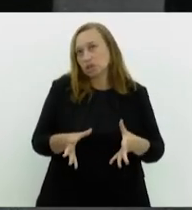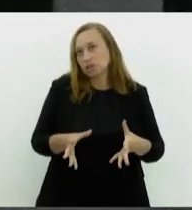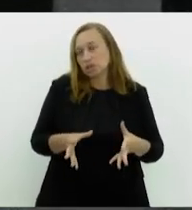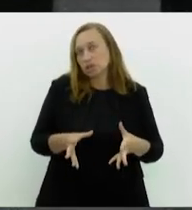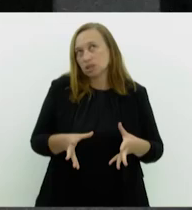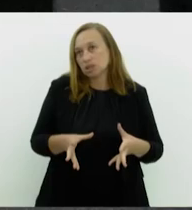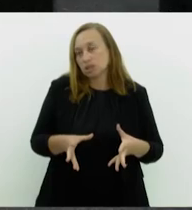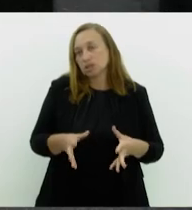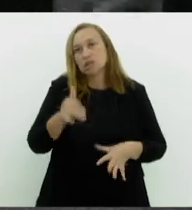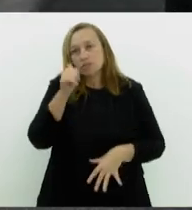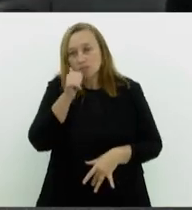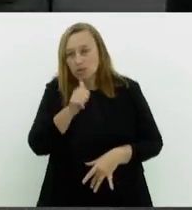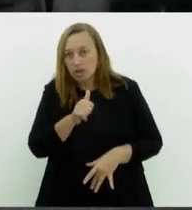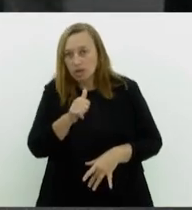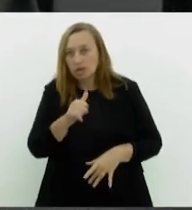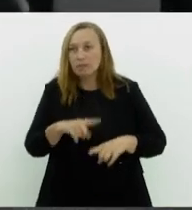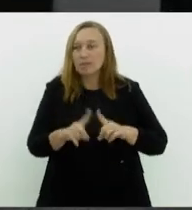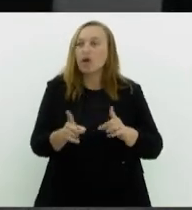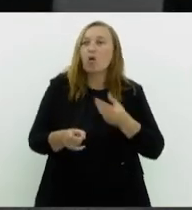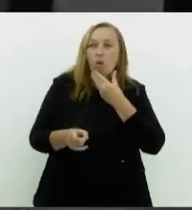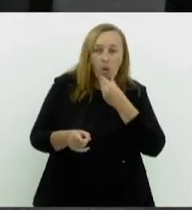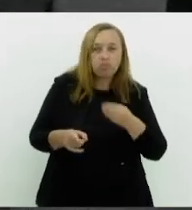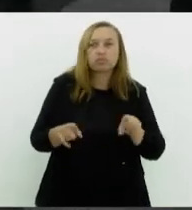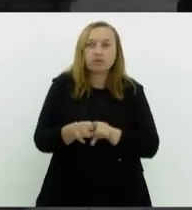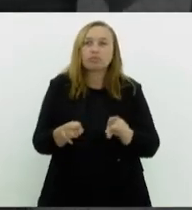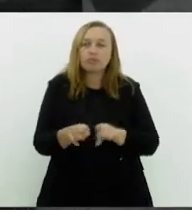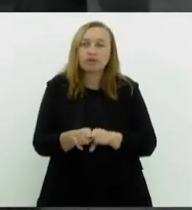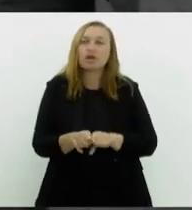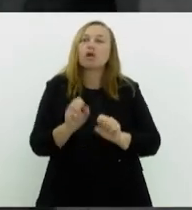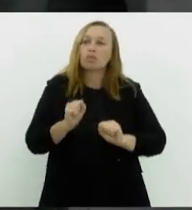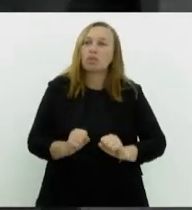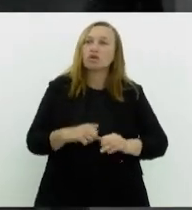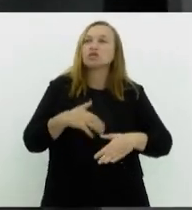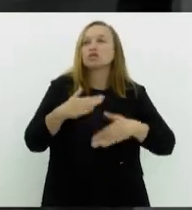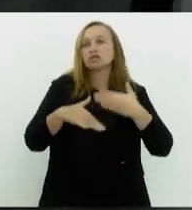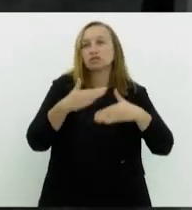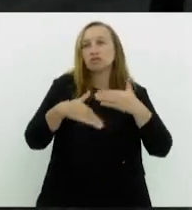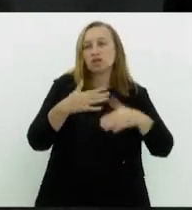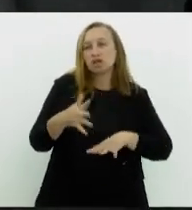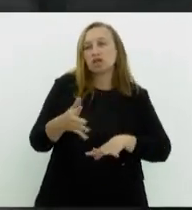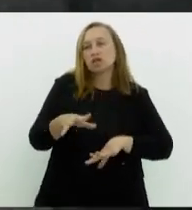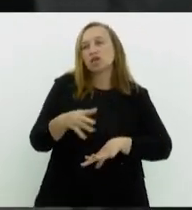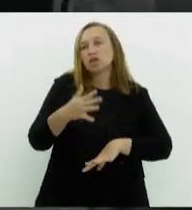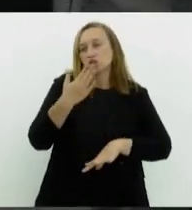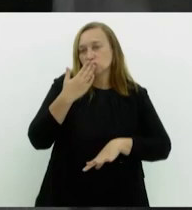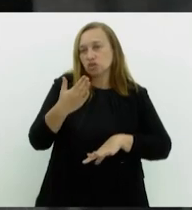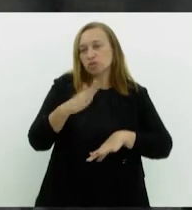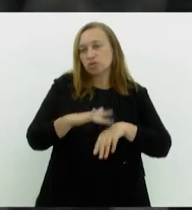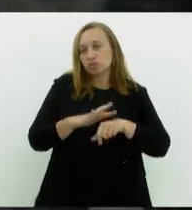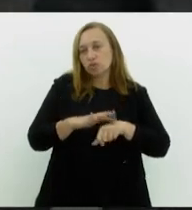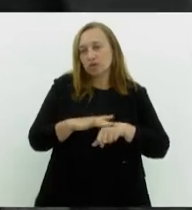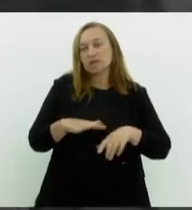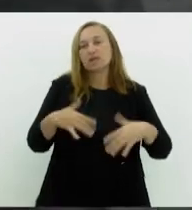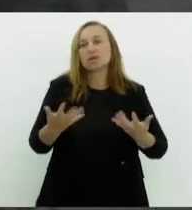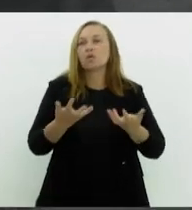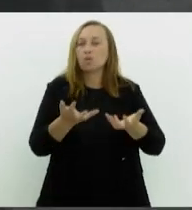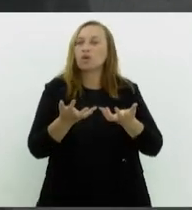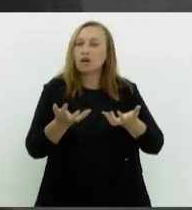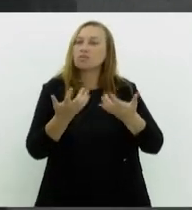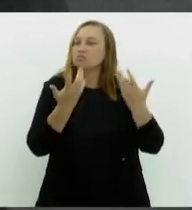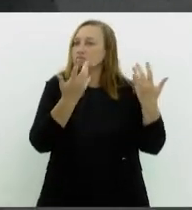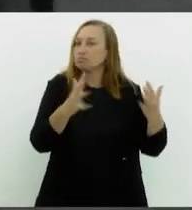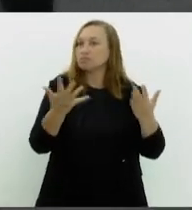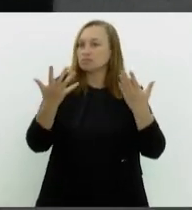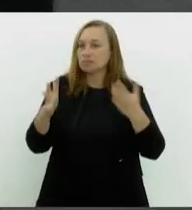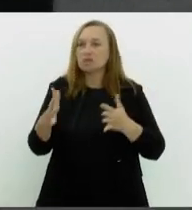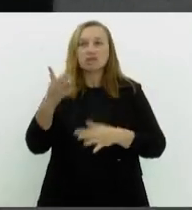a maioria de mulheres, mas os homens também podem desenvolver essa doença. Então, eu quero